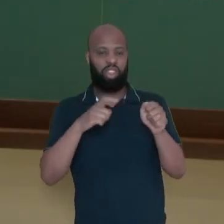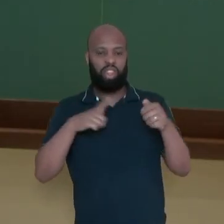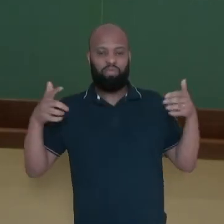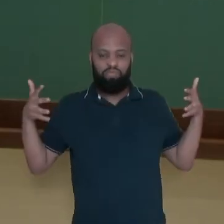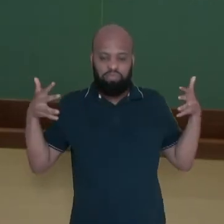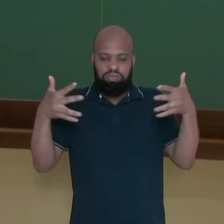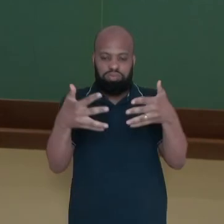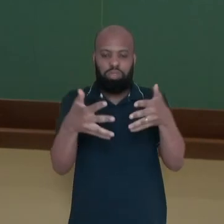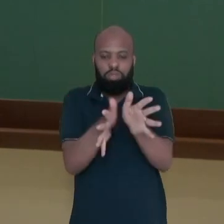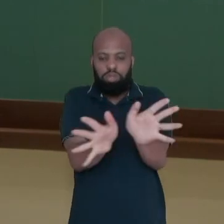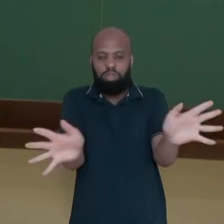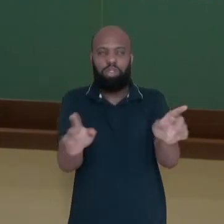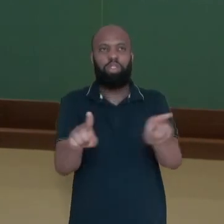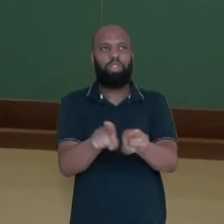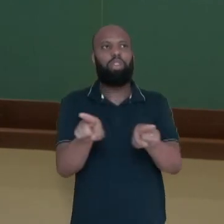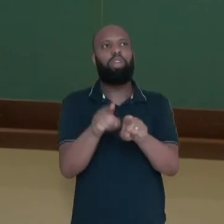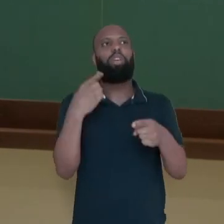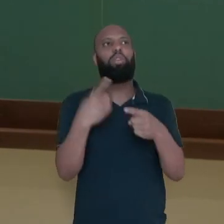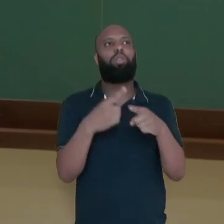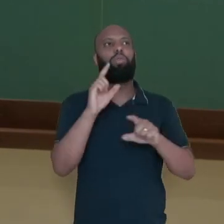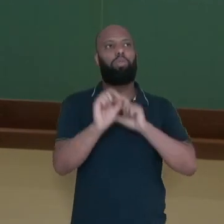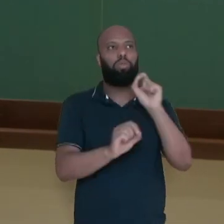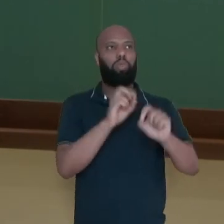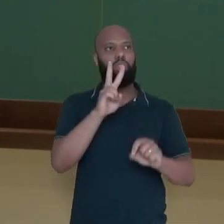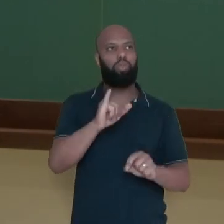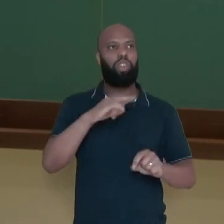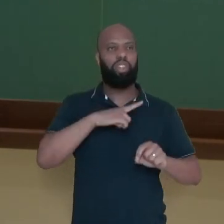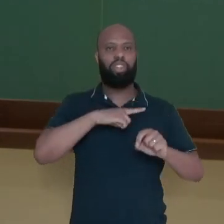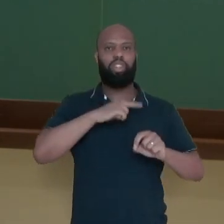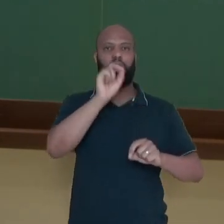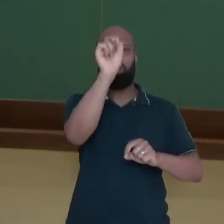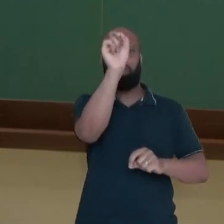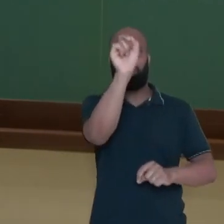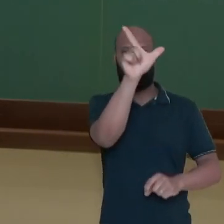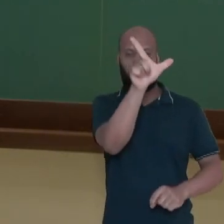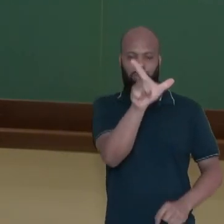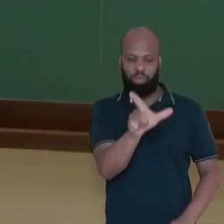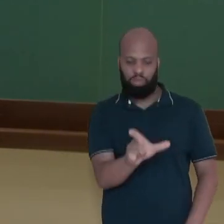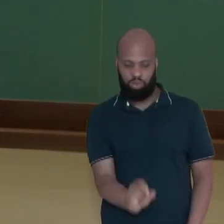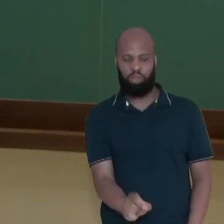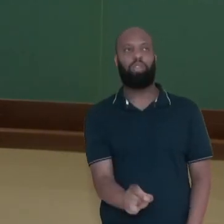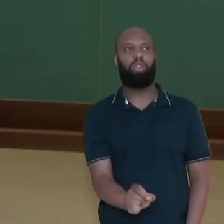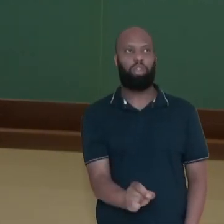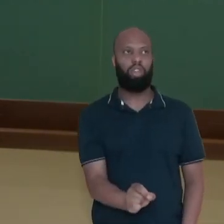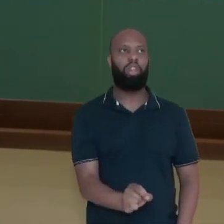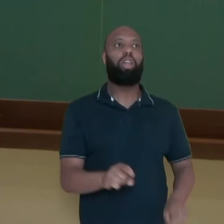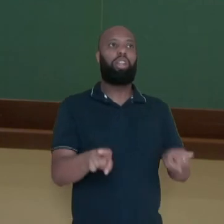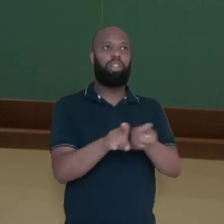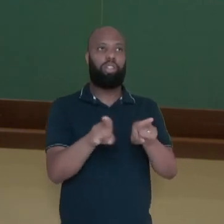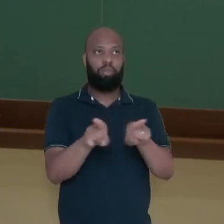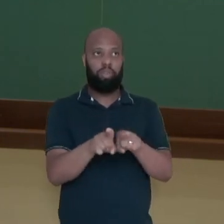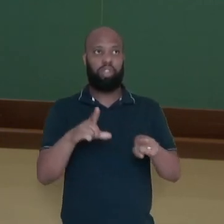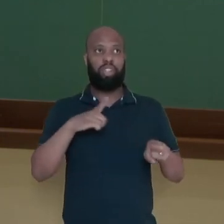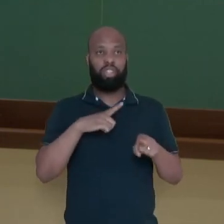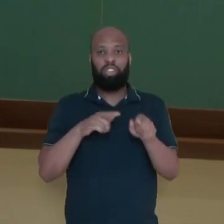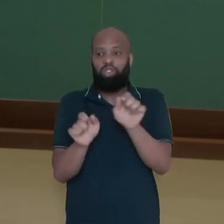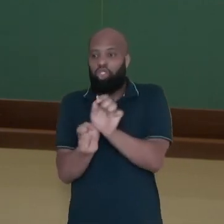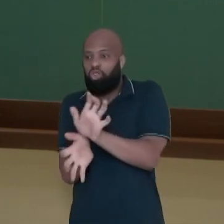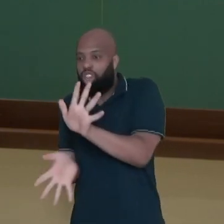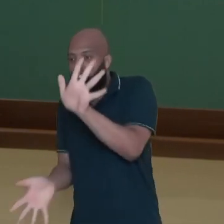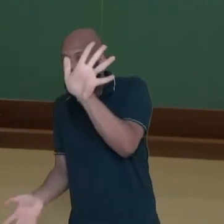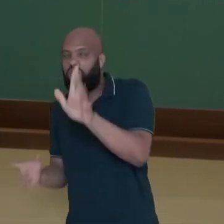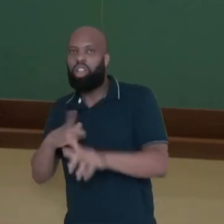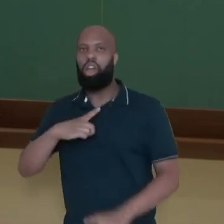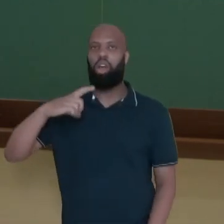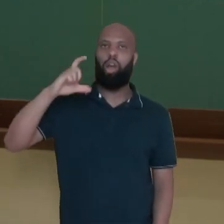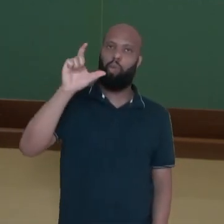claro que as convergentes, elas têm as bordas finas. E é claro que as divergentes, elas possuem